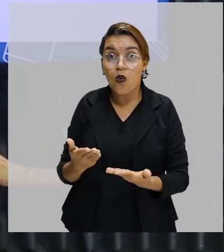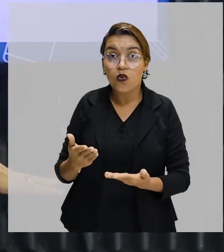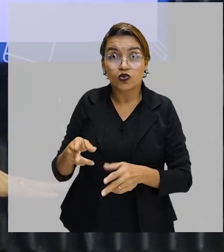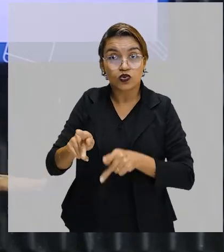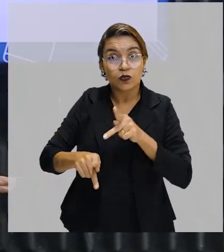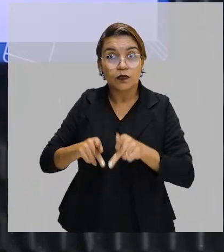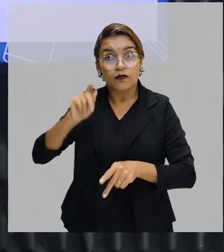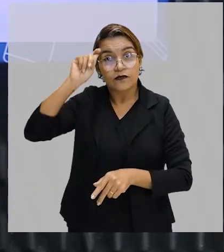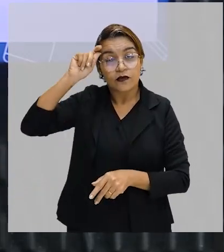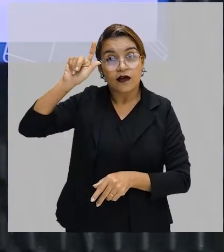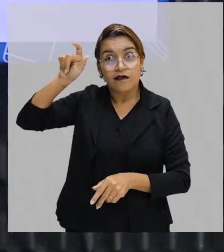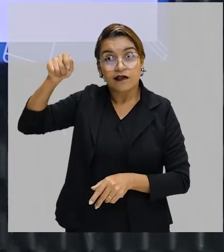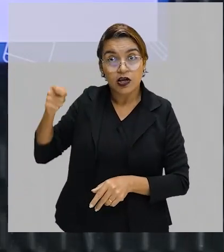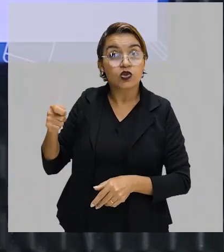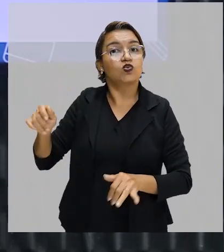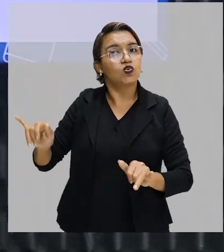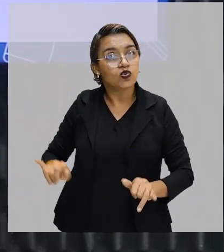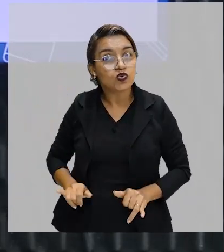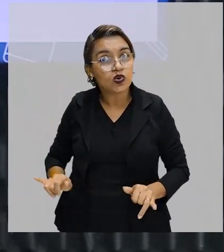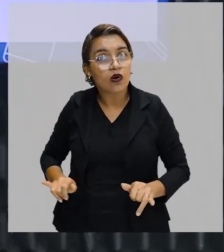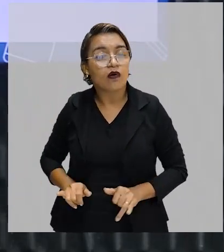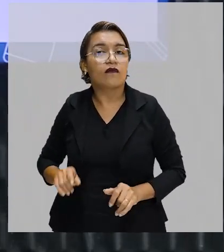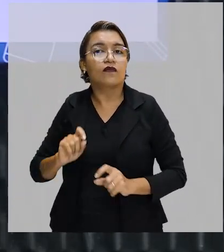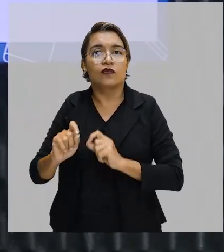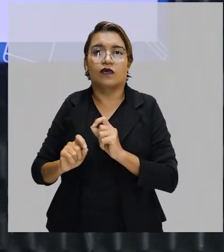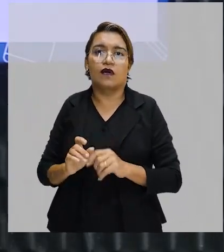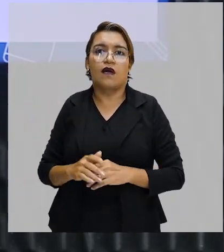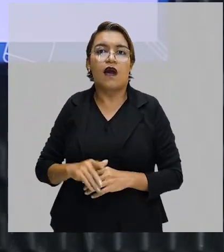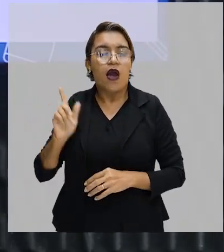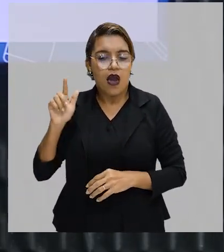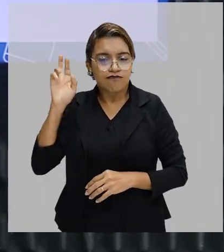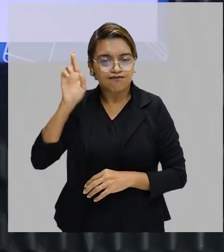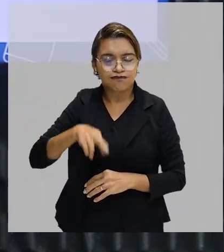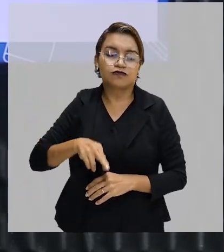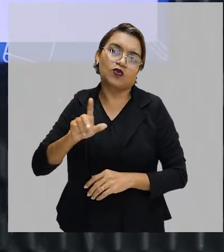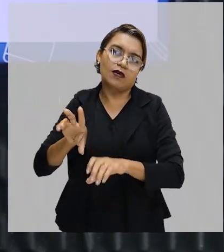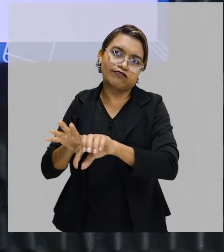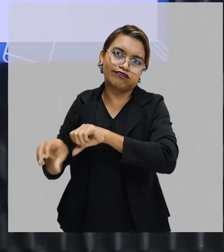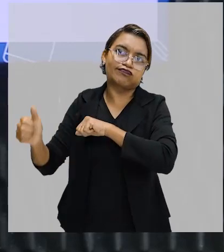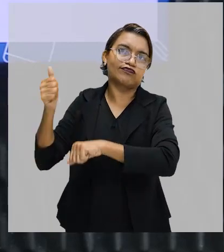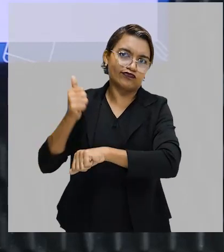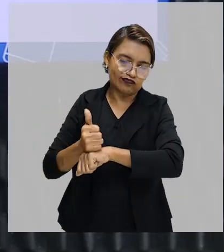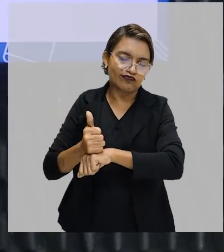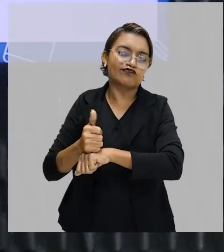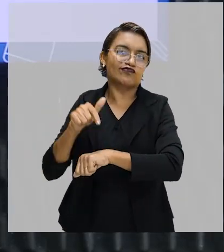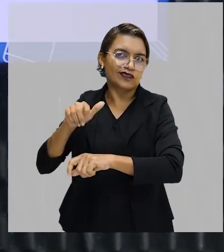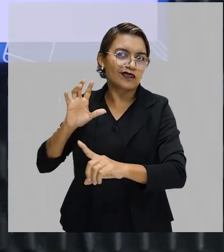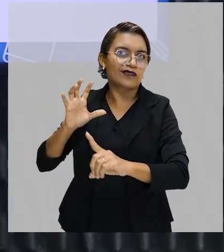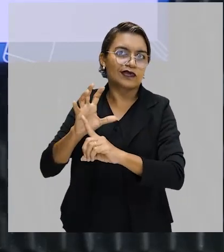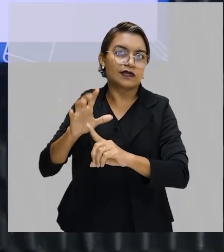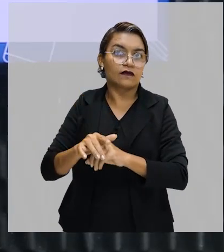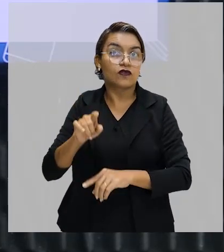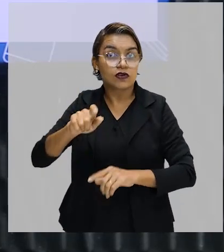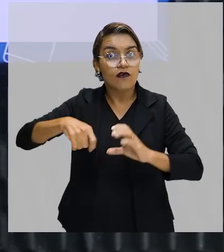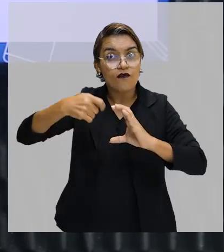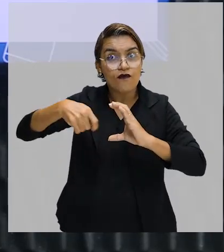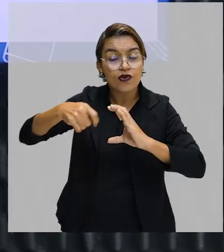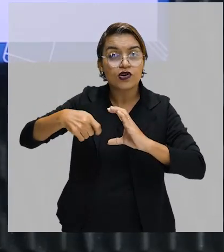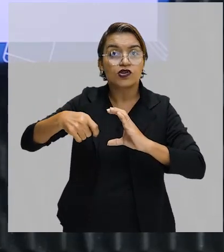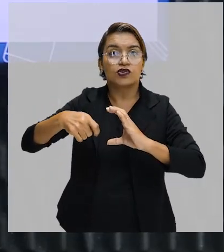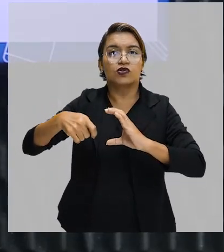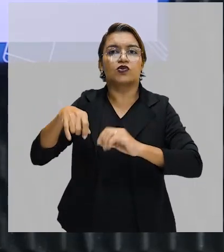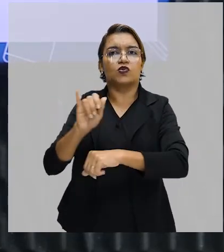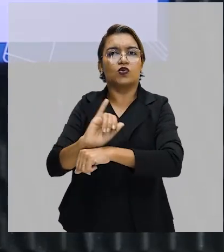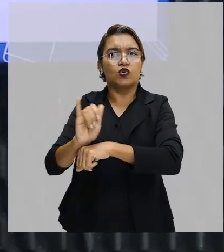infelizmente são resultantes desse colonialismo tá você já viu o vídeo de pessoas sendo